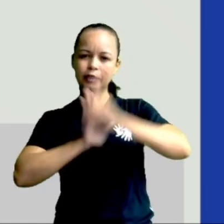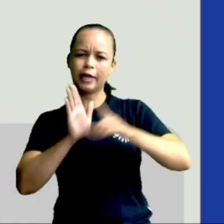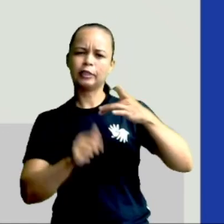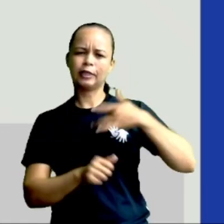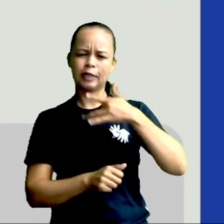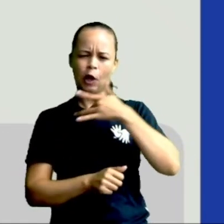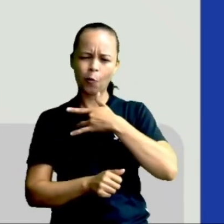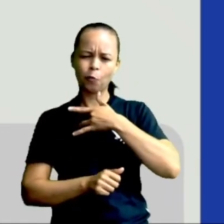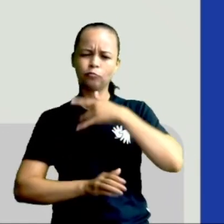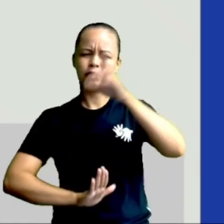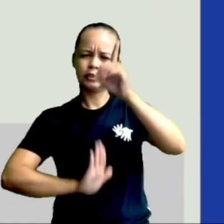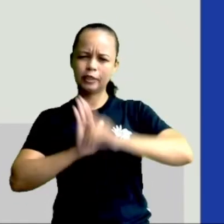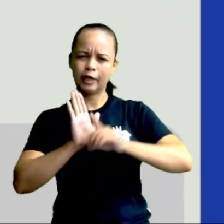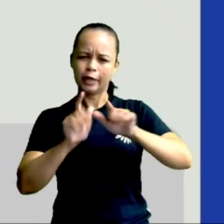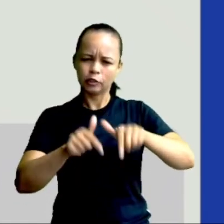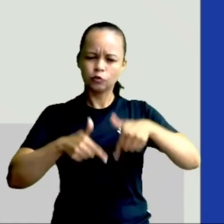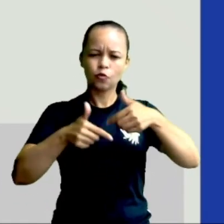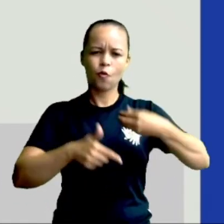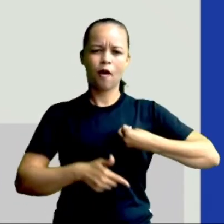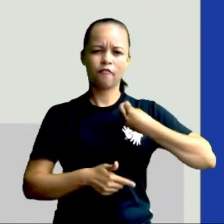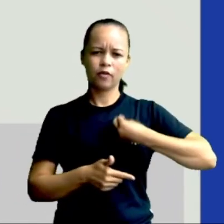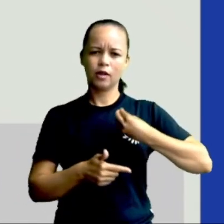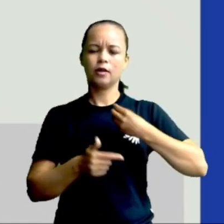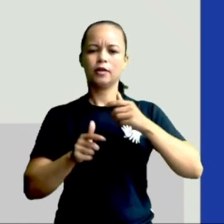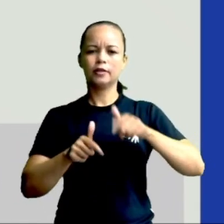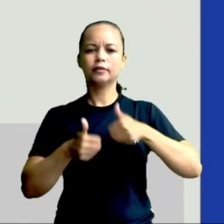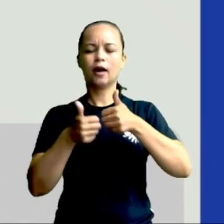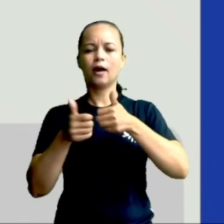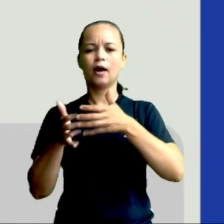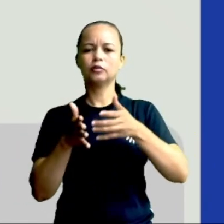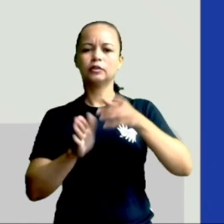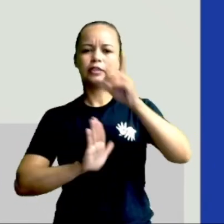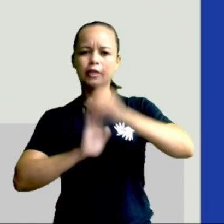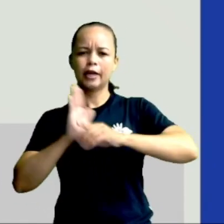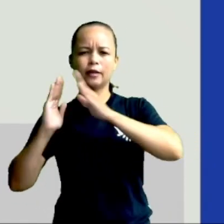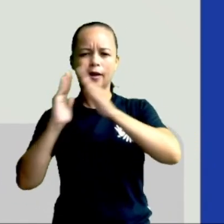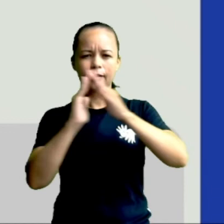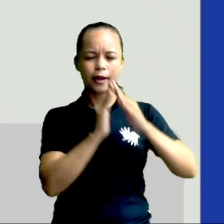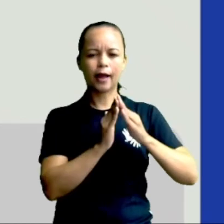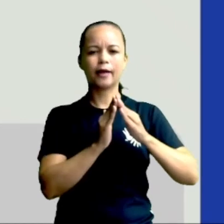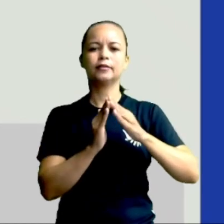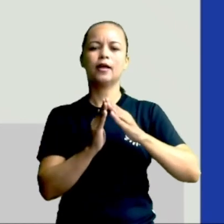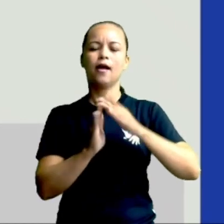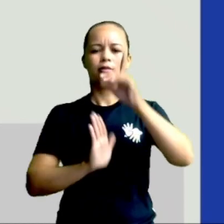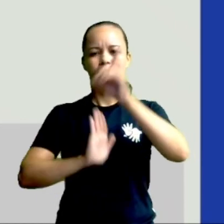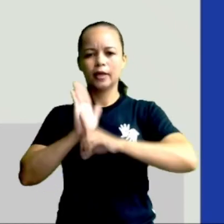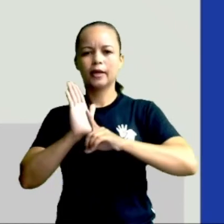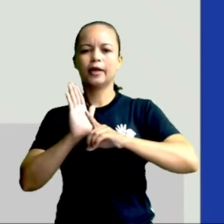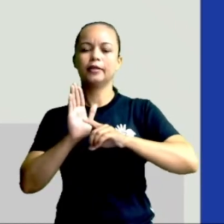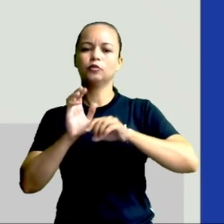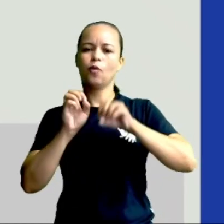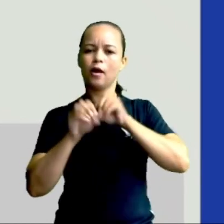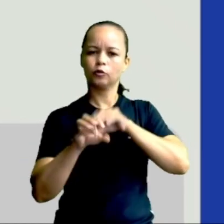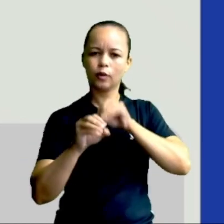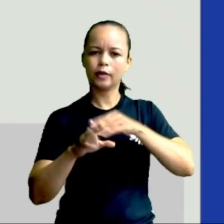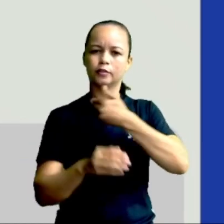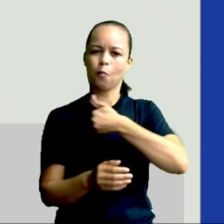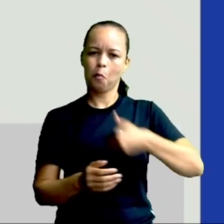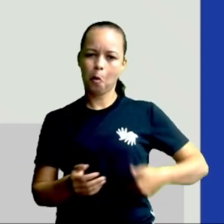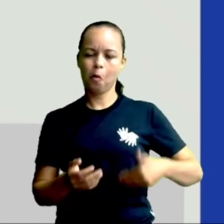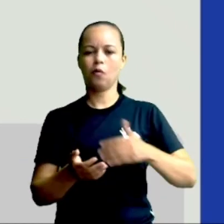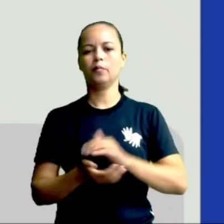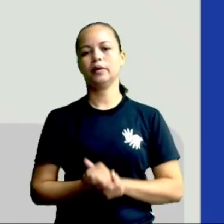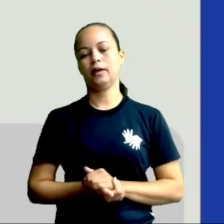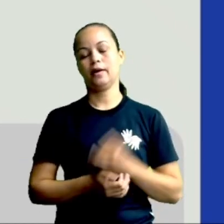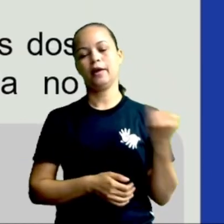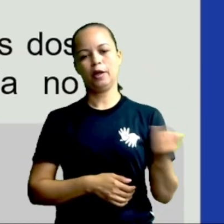saúde, do direito à qualidade de vida, do direito à moradia, do direito à educação pública, tá? Então, é muito importante